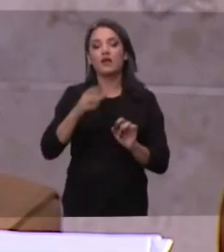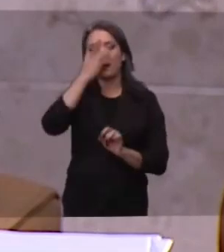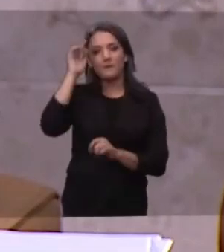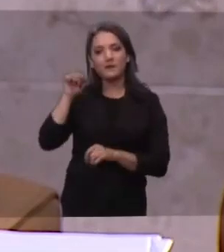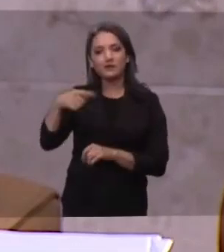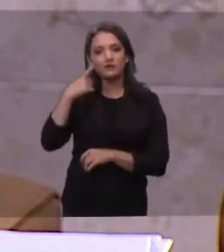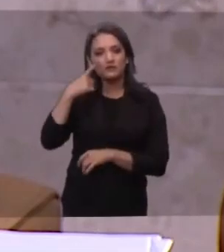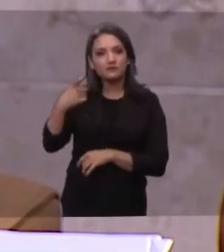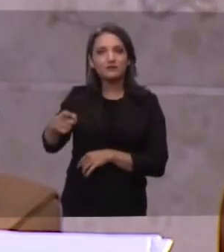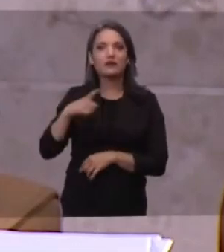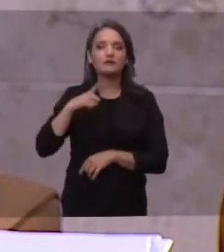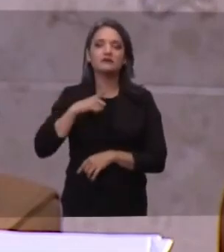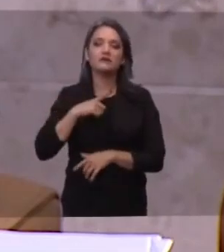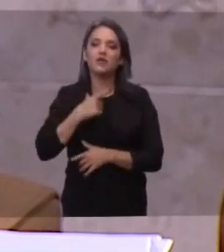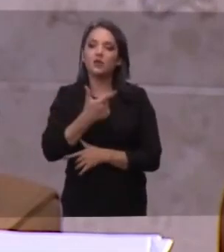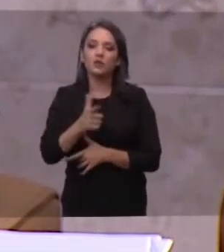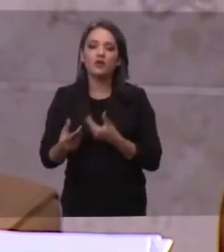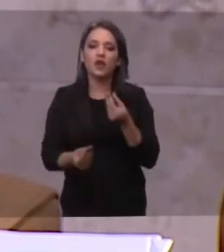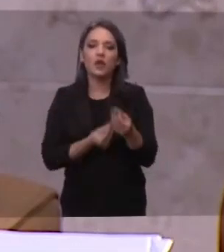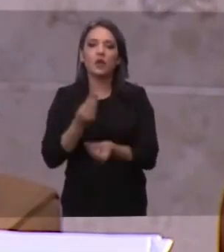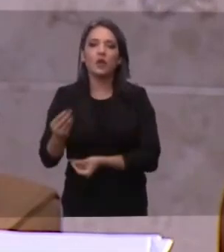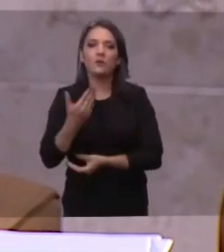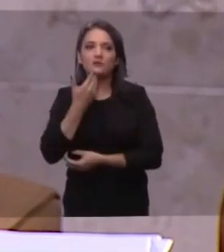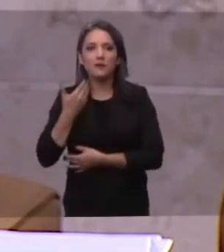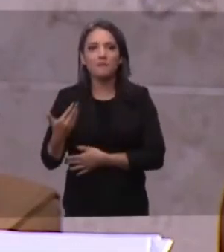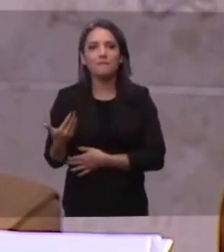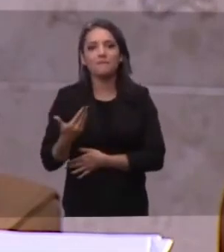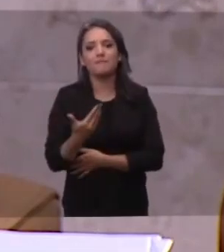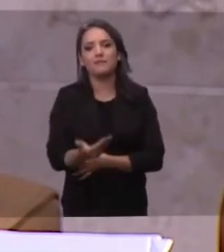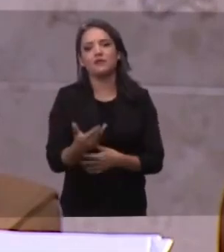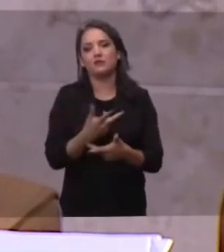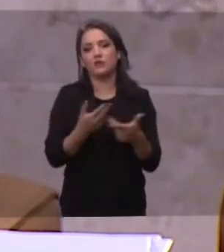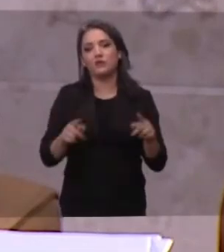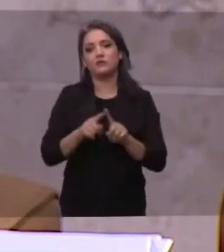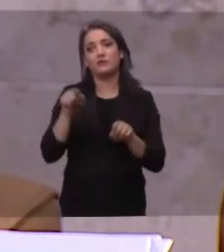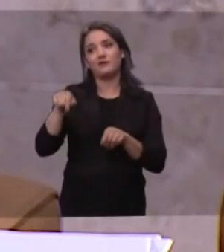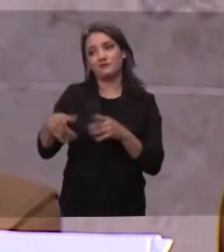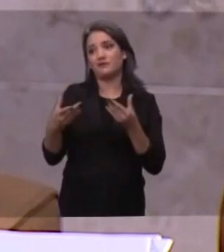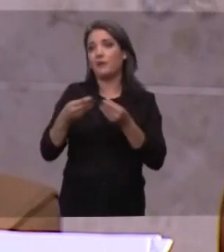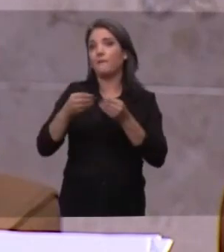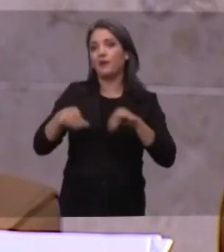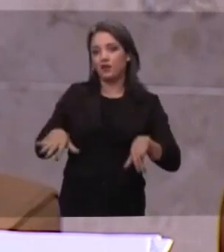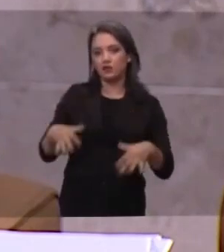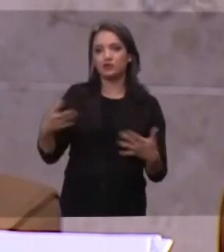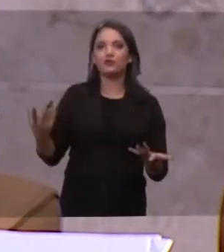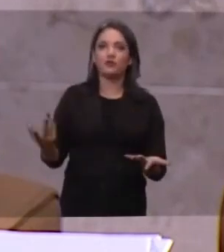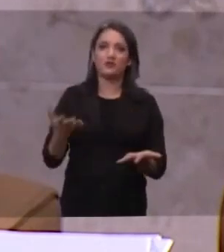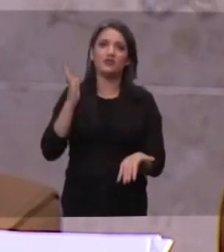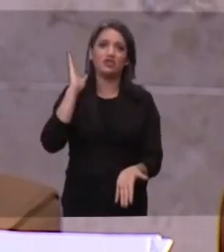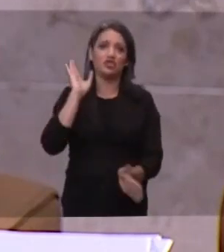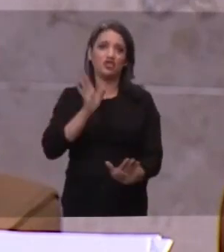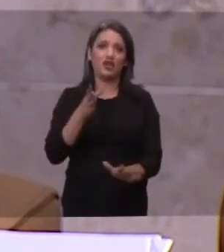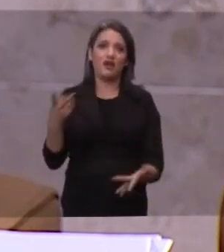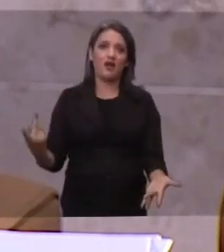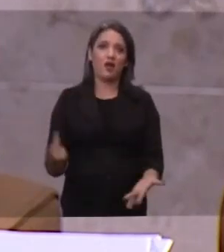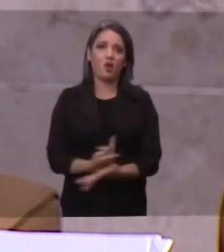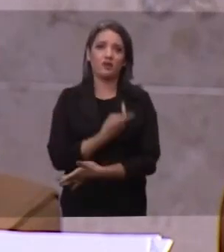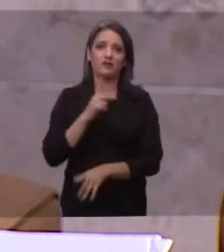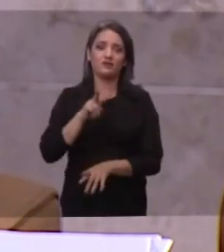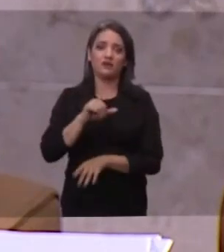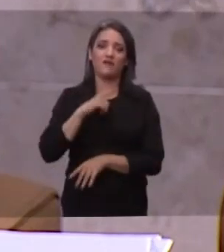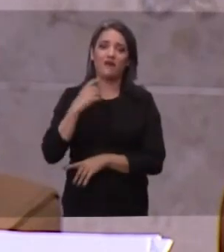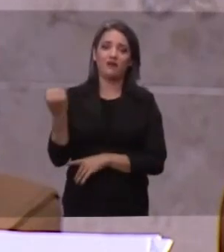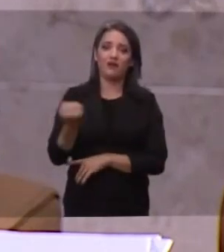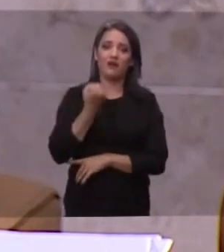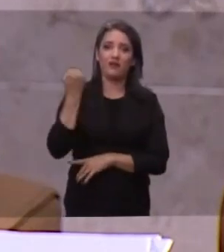à inclemência de uma situação de desvantagem já consolidada, agravada,